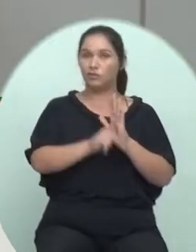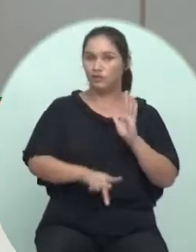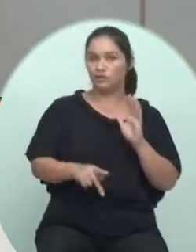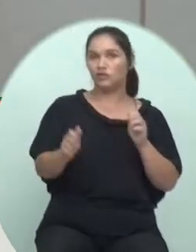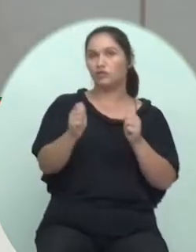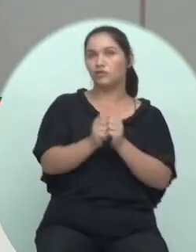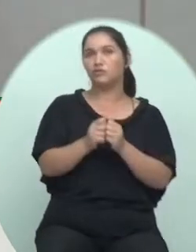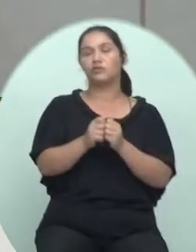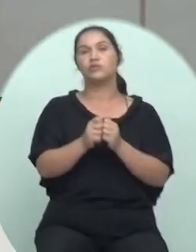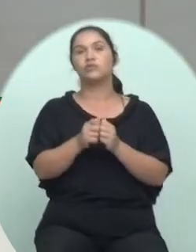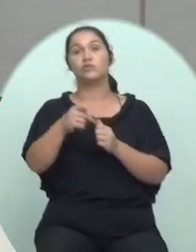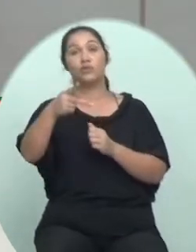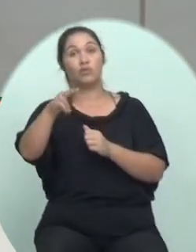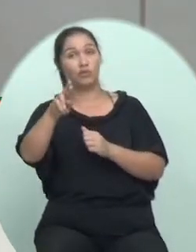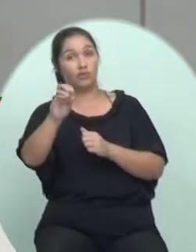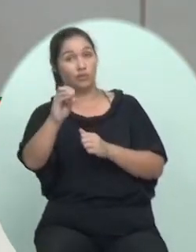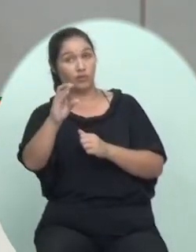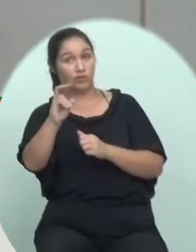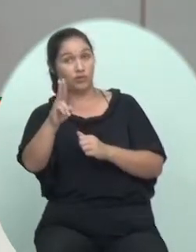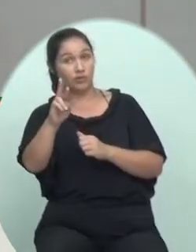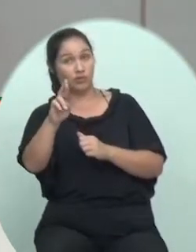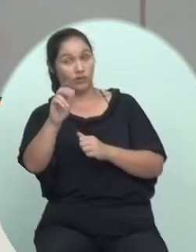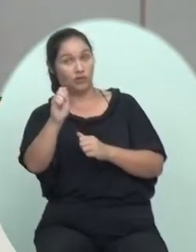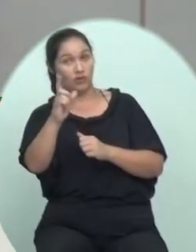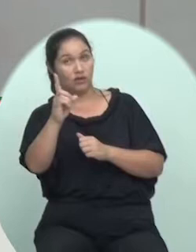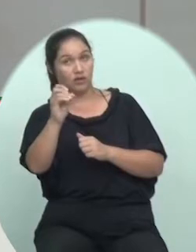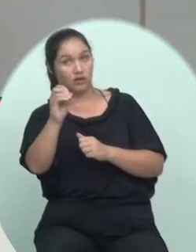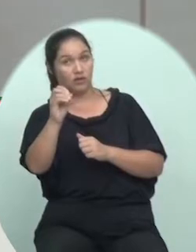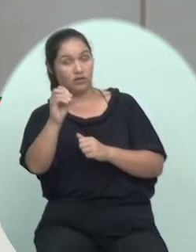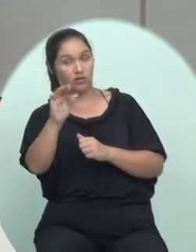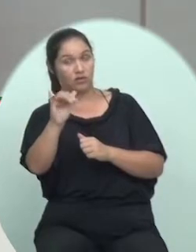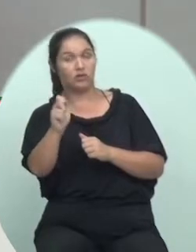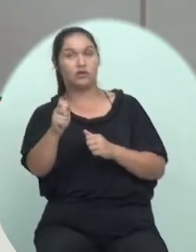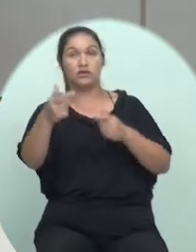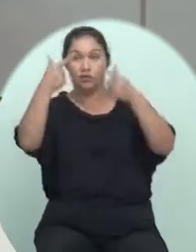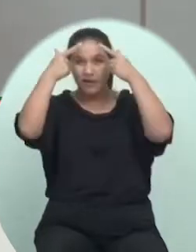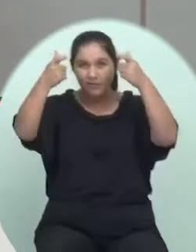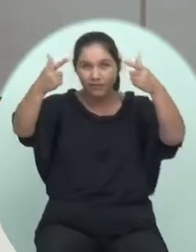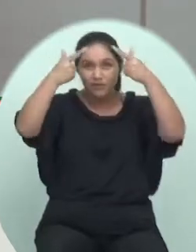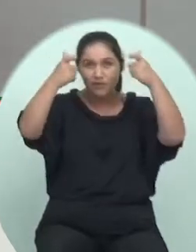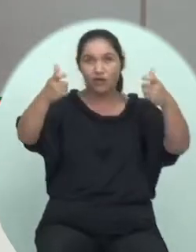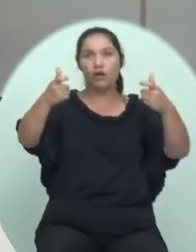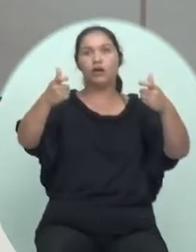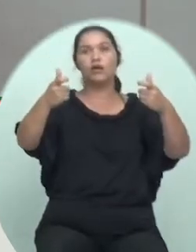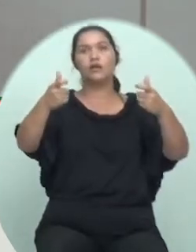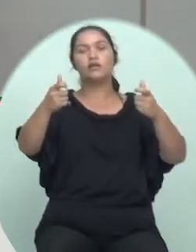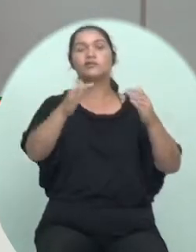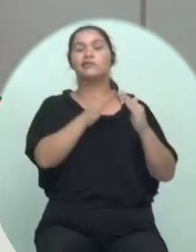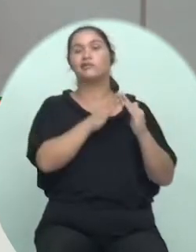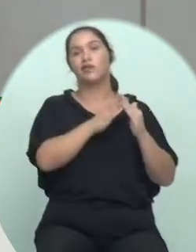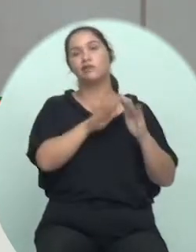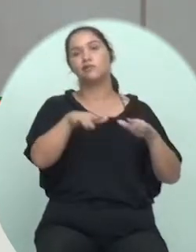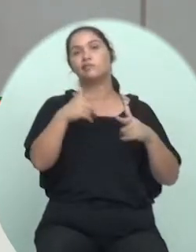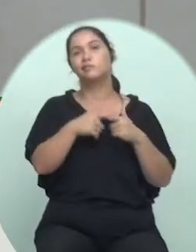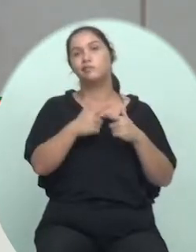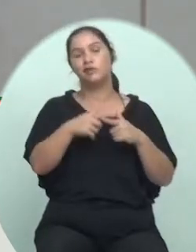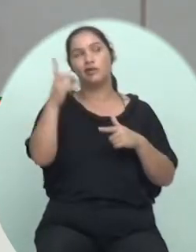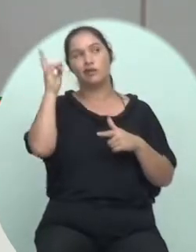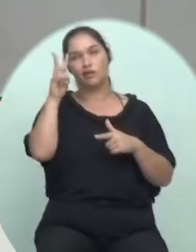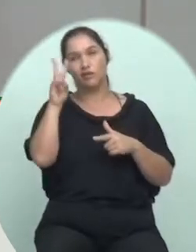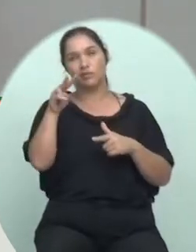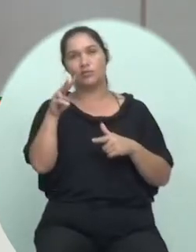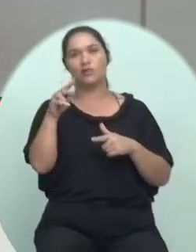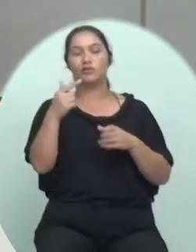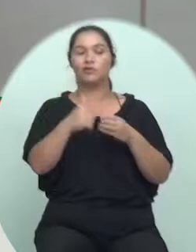à violência doméstica, e nós precisamos dar atenção às pessoas. Repito, uma cidade não é feita só de ruas,